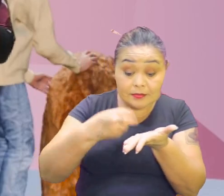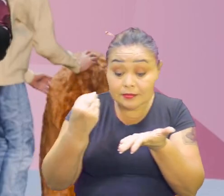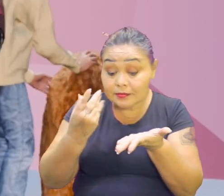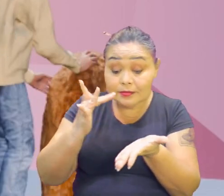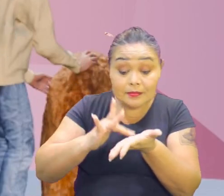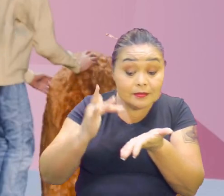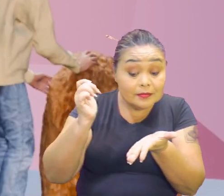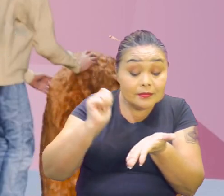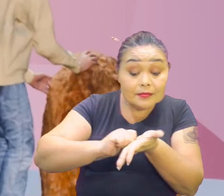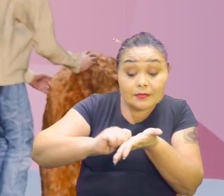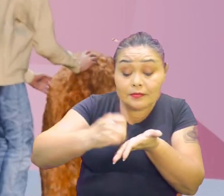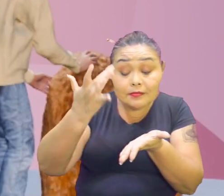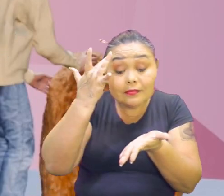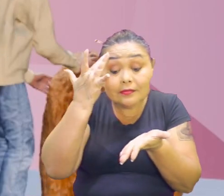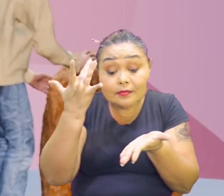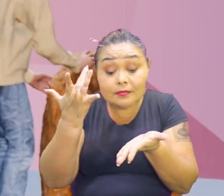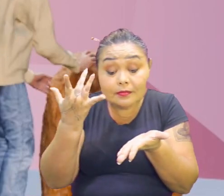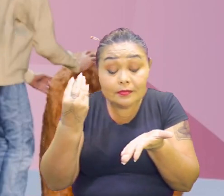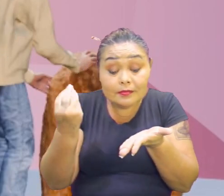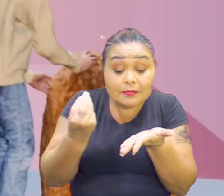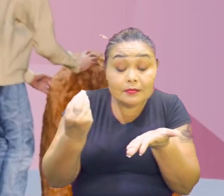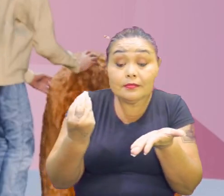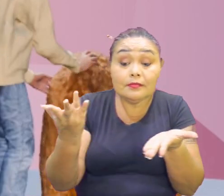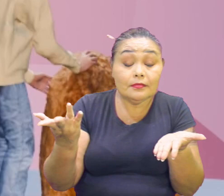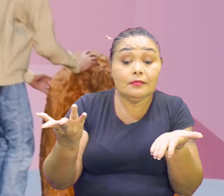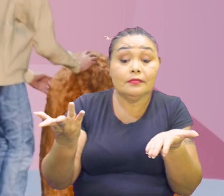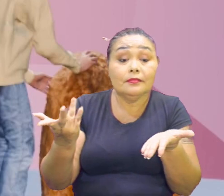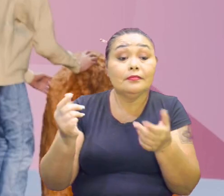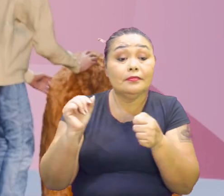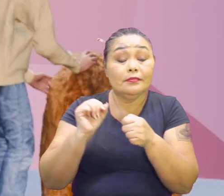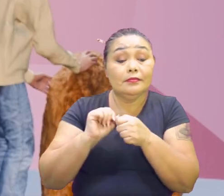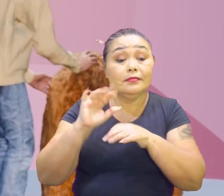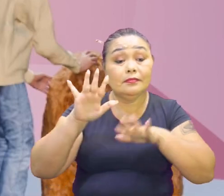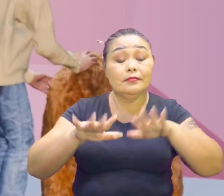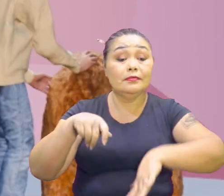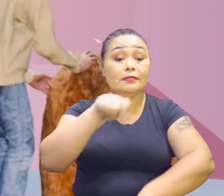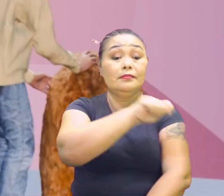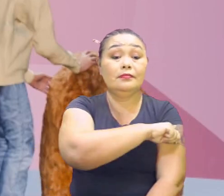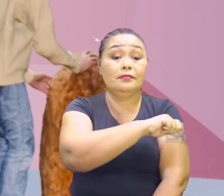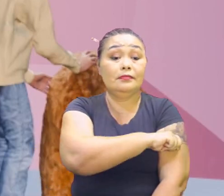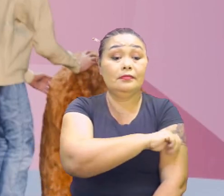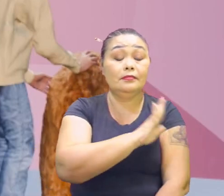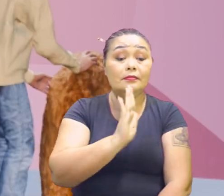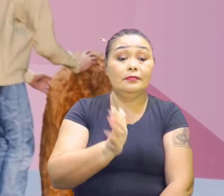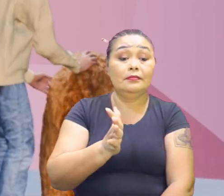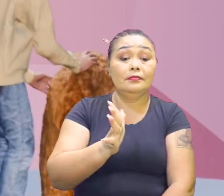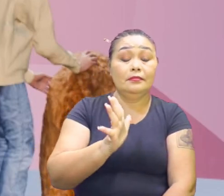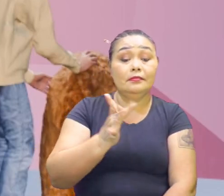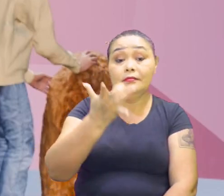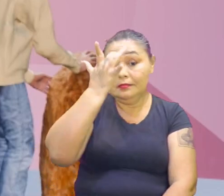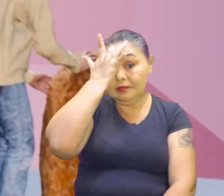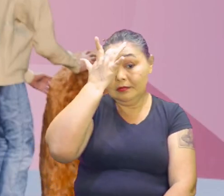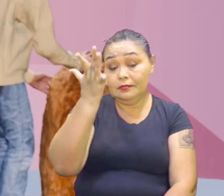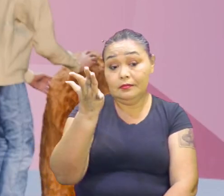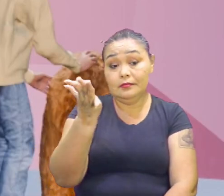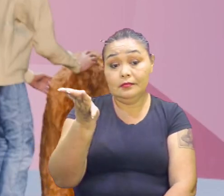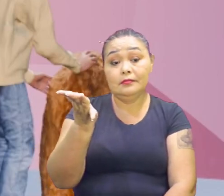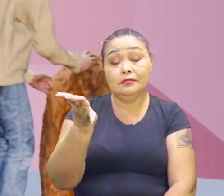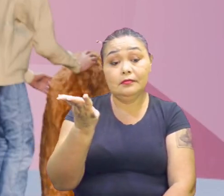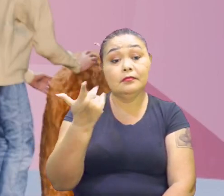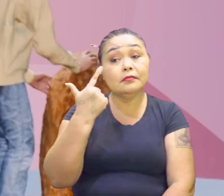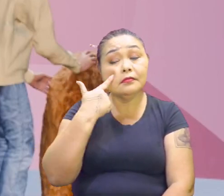que eu vou iniciar? Como é que eu vou fazer? Às vezes até o aluno ele já tem uma facilidade